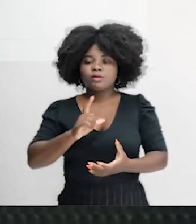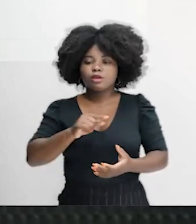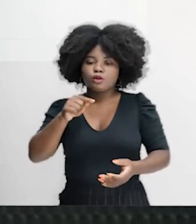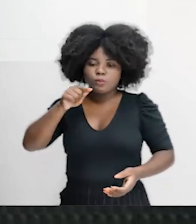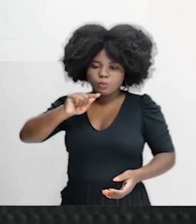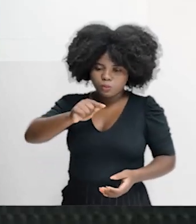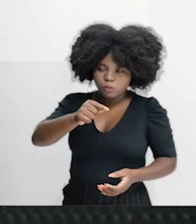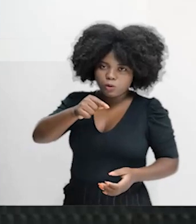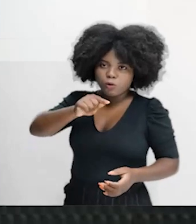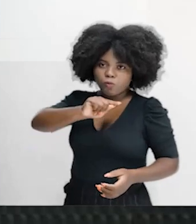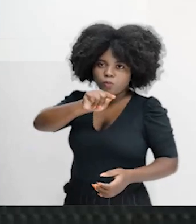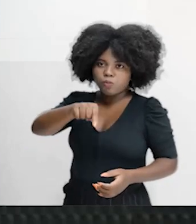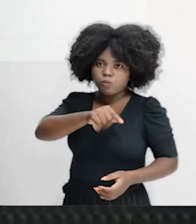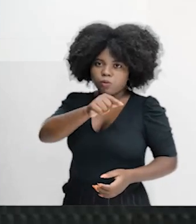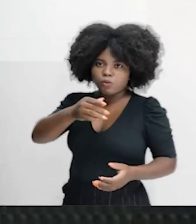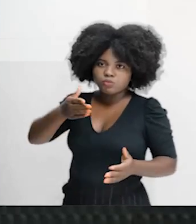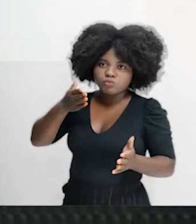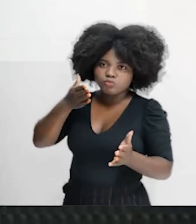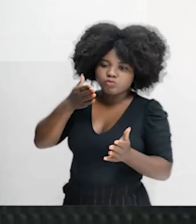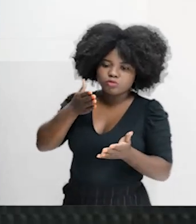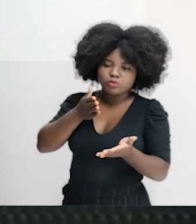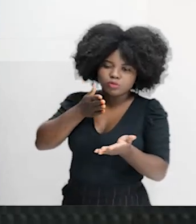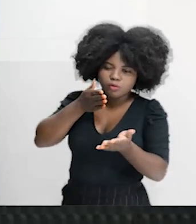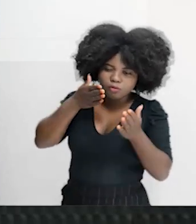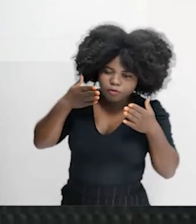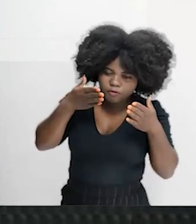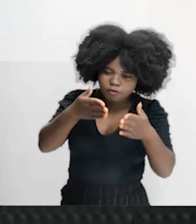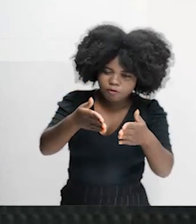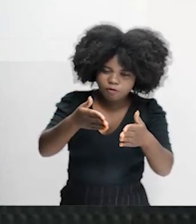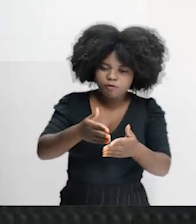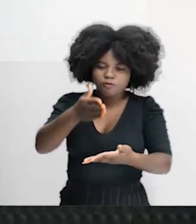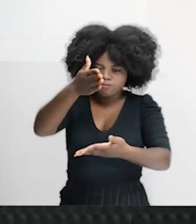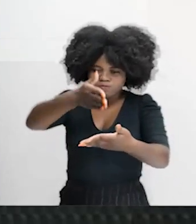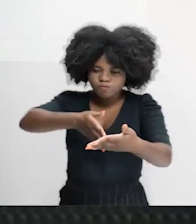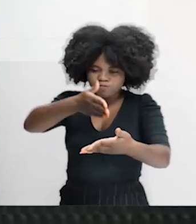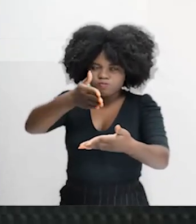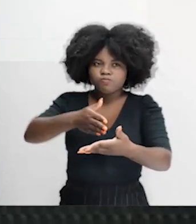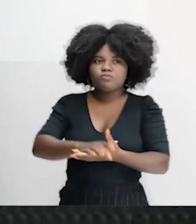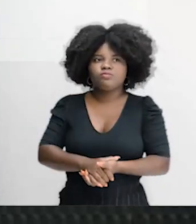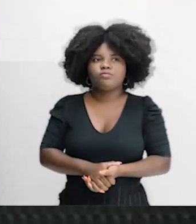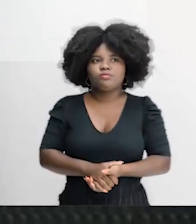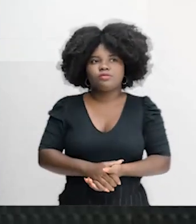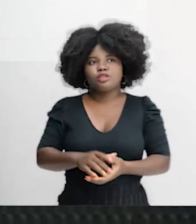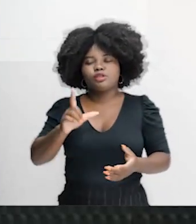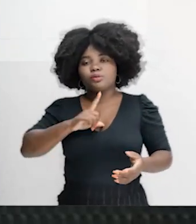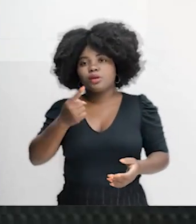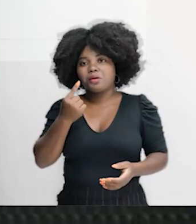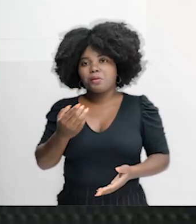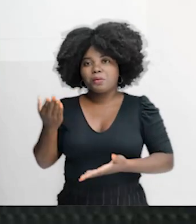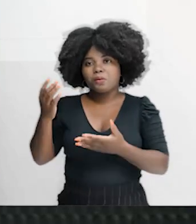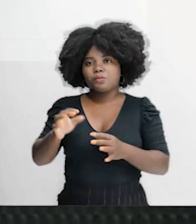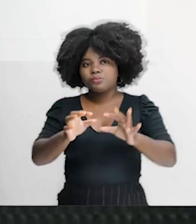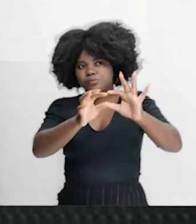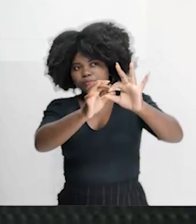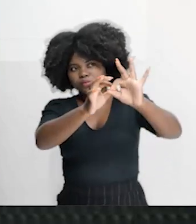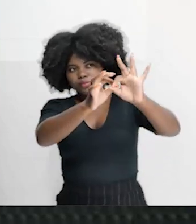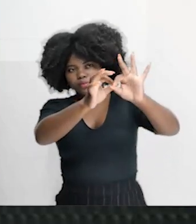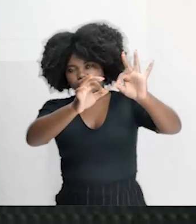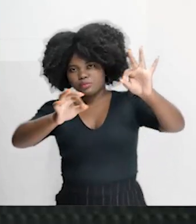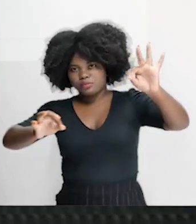vai passar também pela extremidade do ponto. Então essa reta auxiliar vai passar aqui, ó.